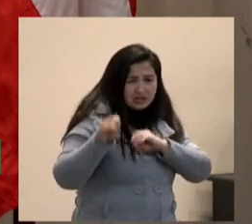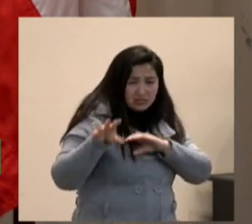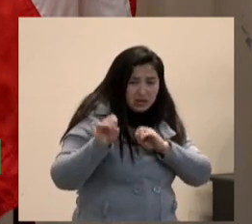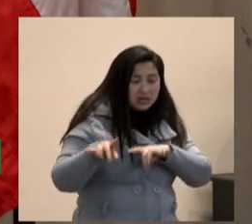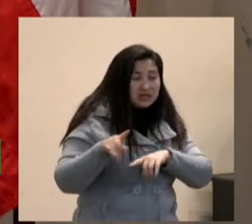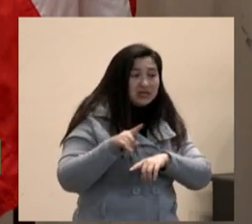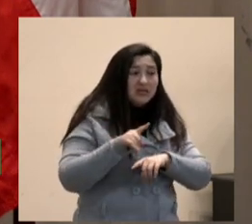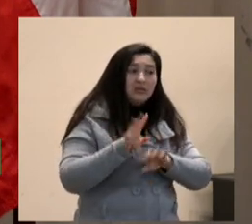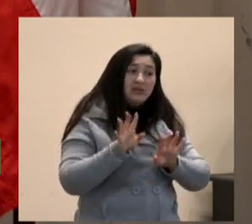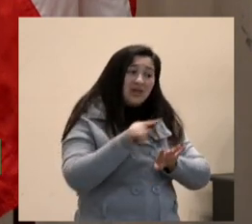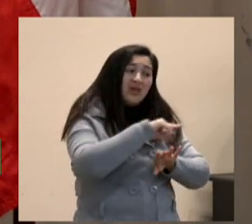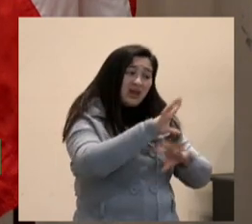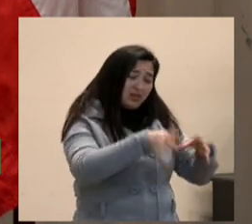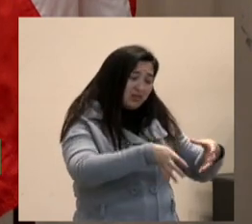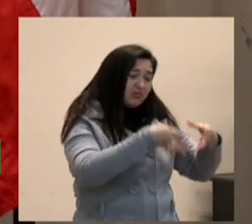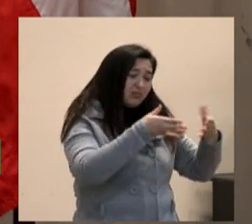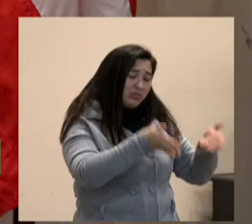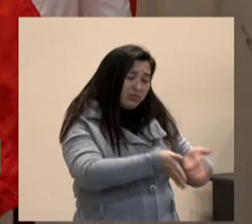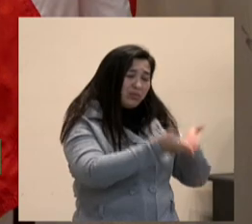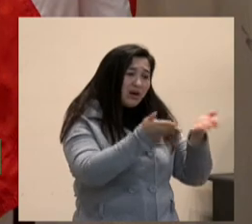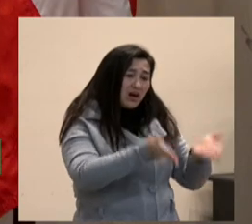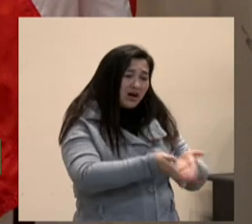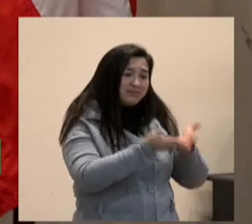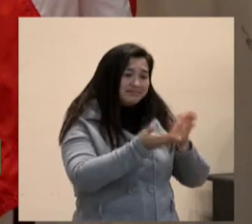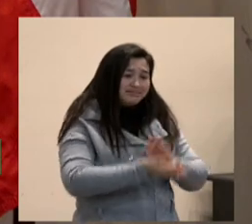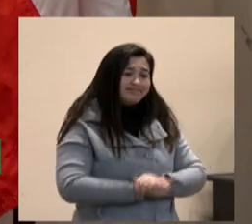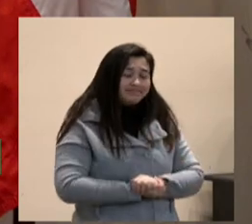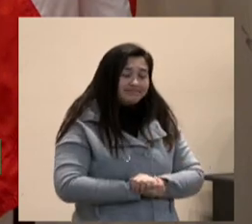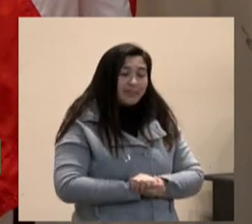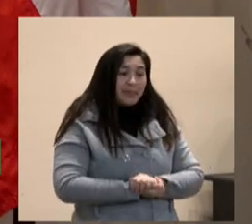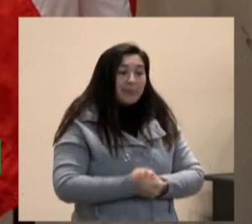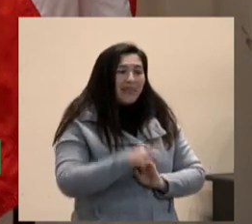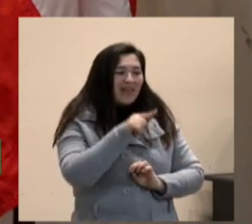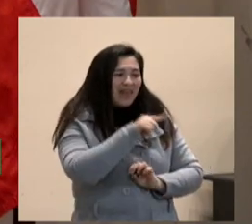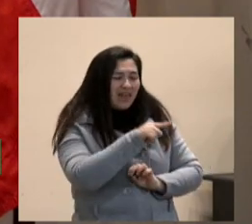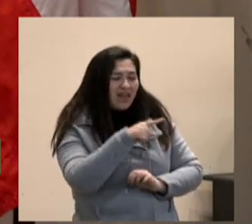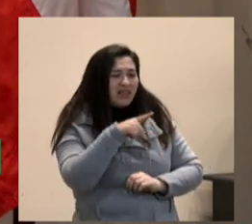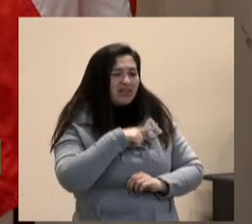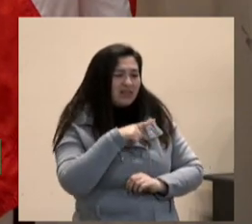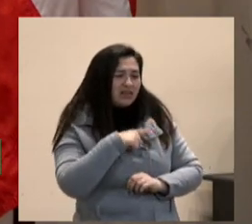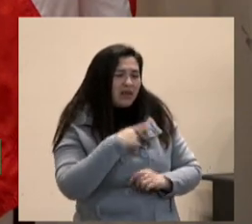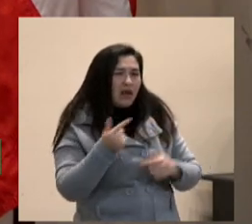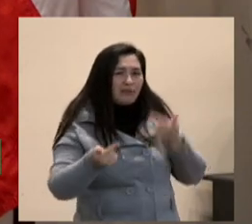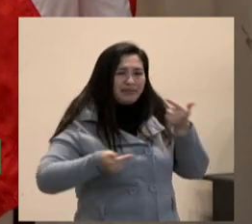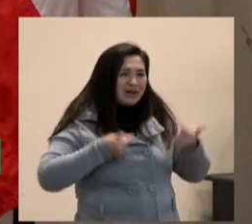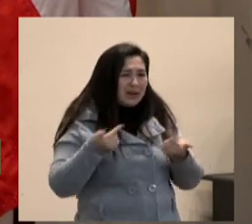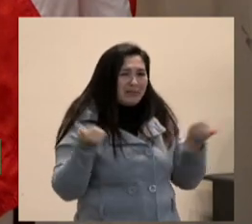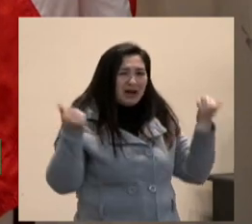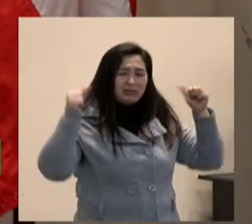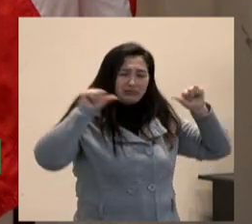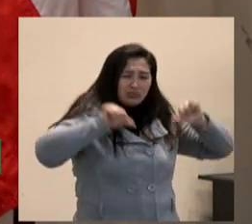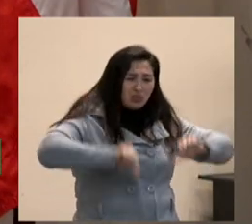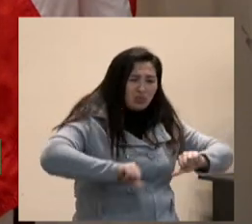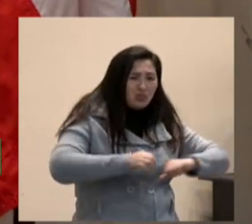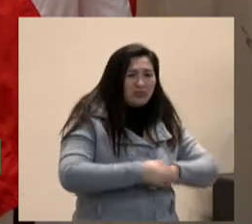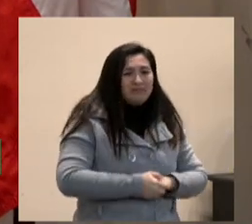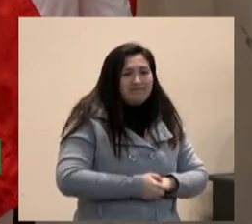pessoas mais pobres. Então, são aquelas pessoas que estão em situação de trabalho precário,